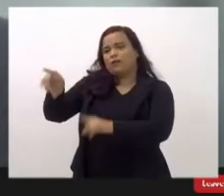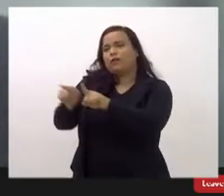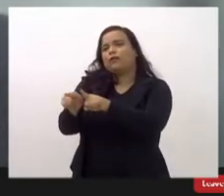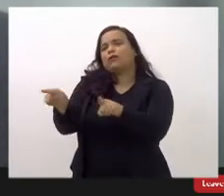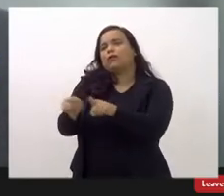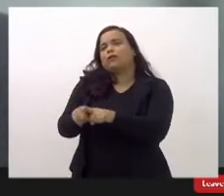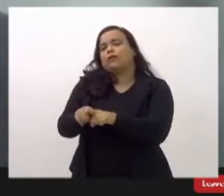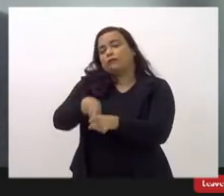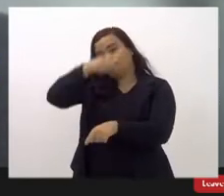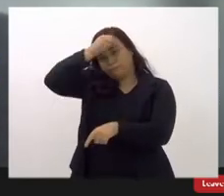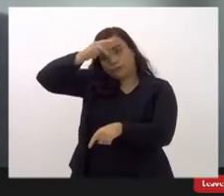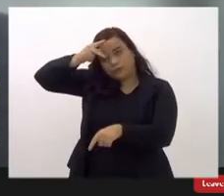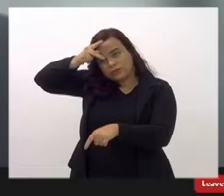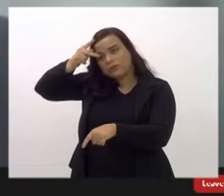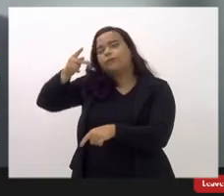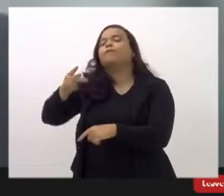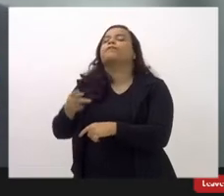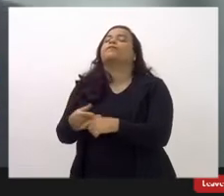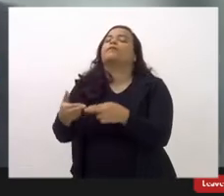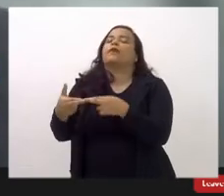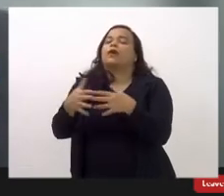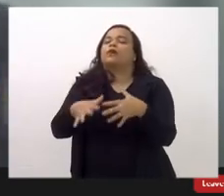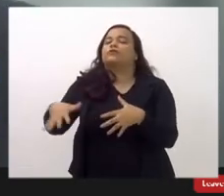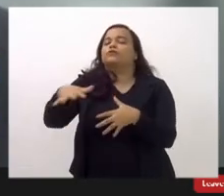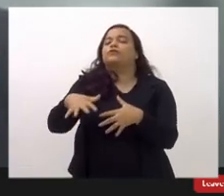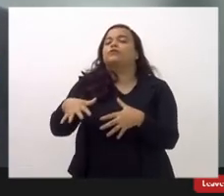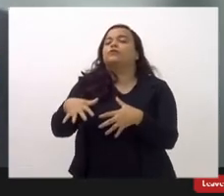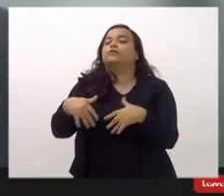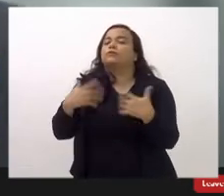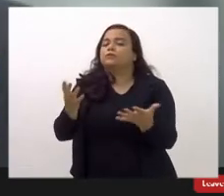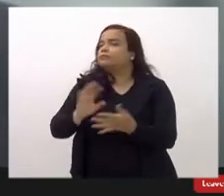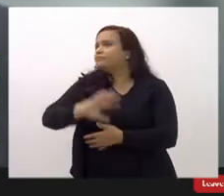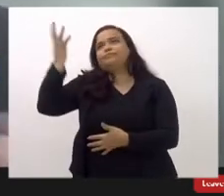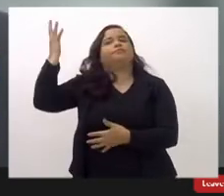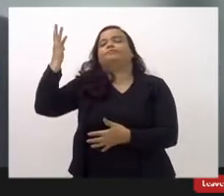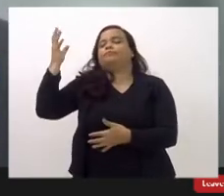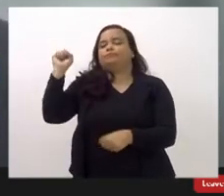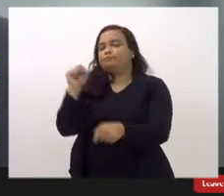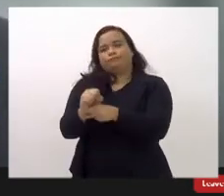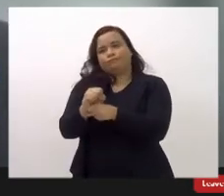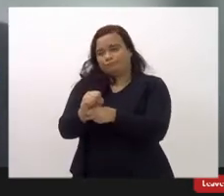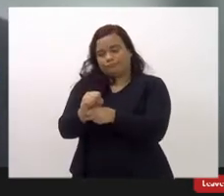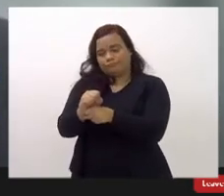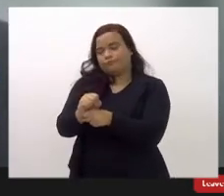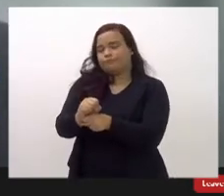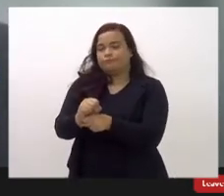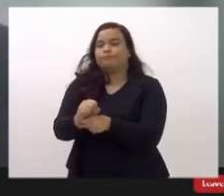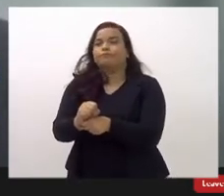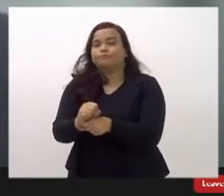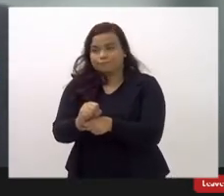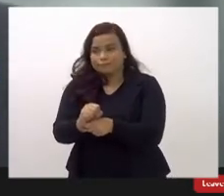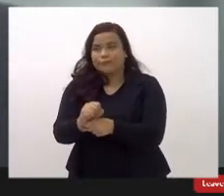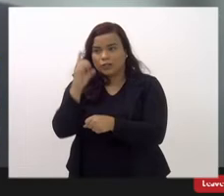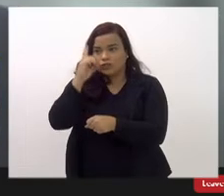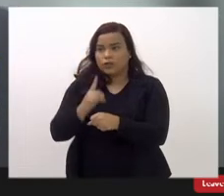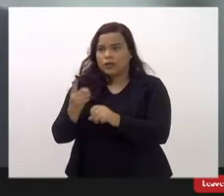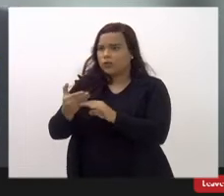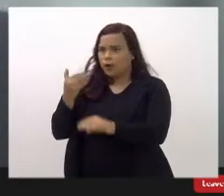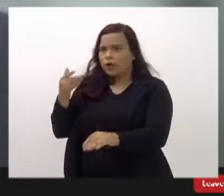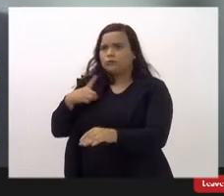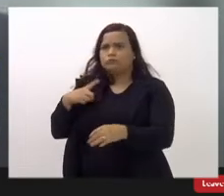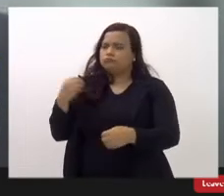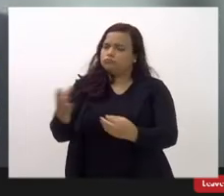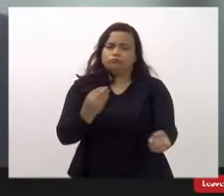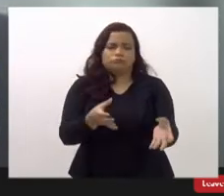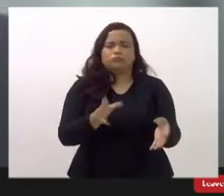municipal. Em razão disso, de forma abrupta, na verdade, afinal de contas, esse direito sempre era assegurado. Em